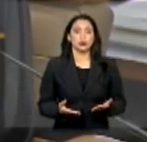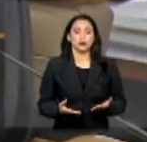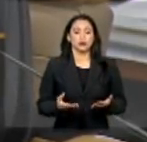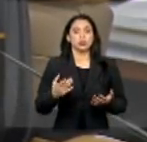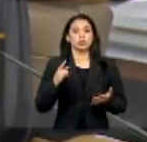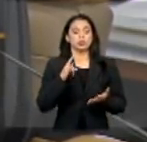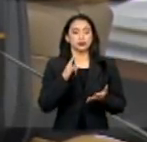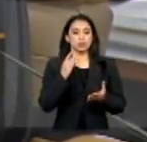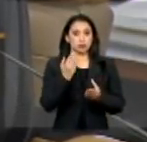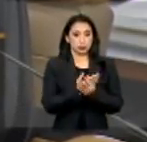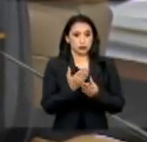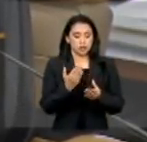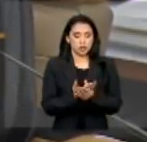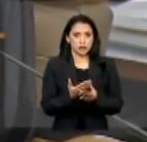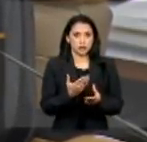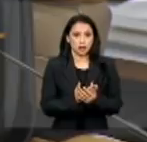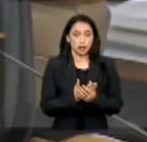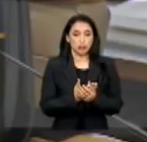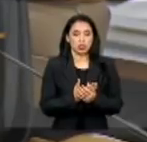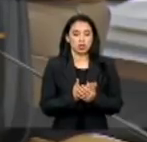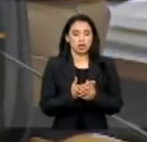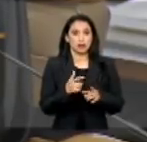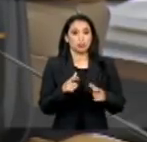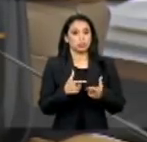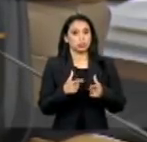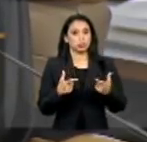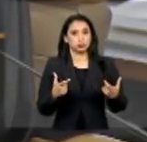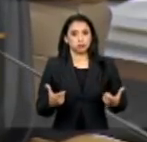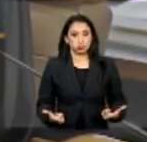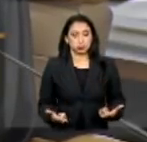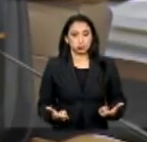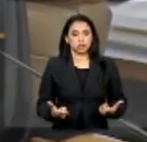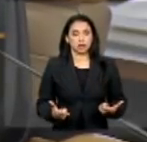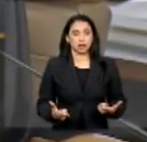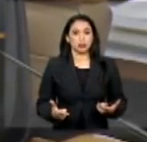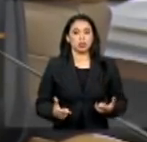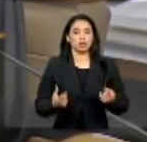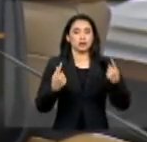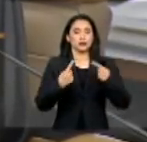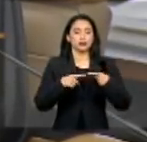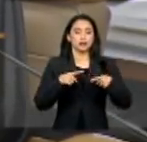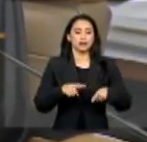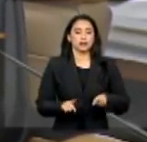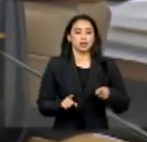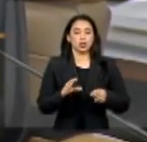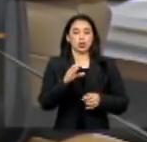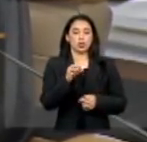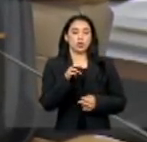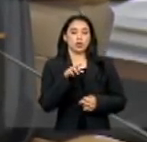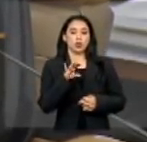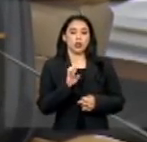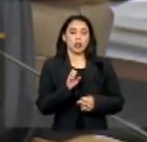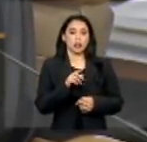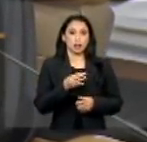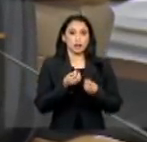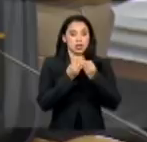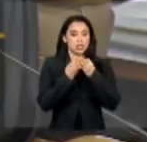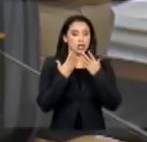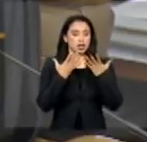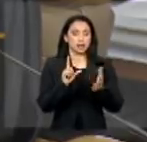e amplas e do contraditório em favor de co réus delatado senão